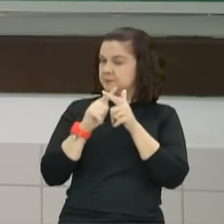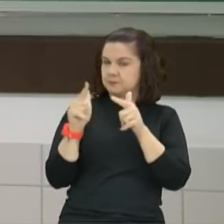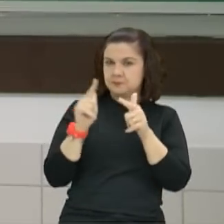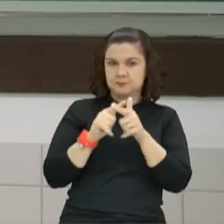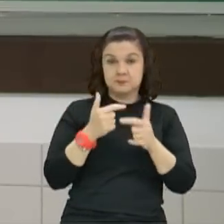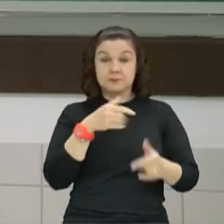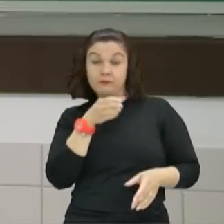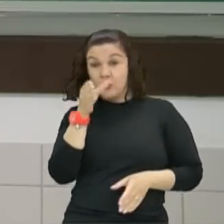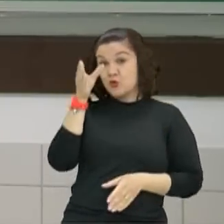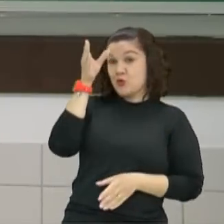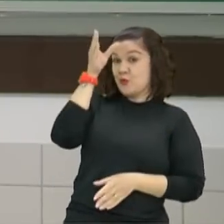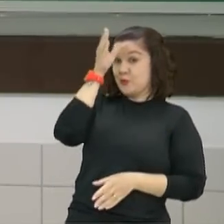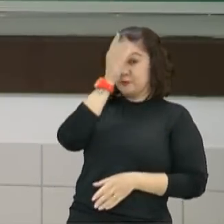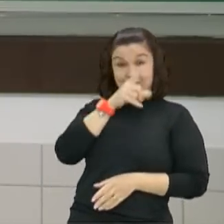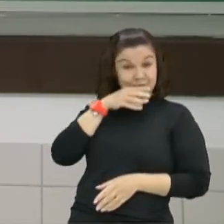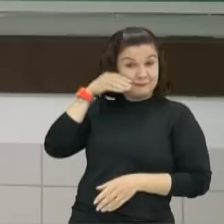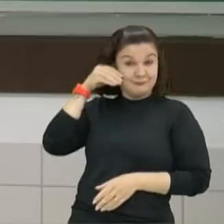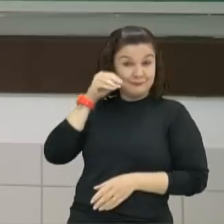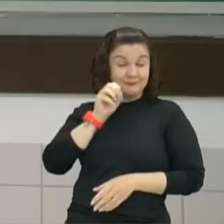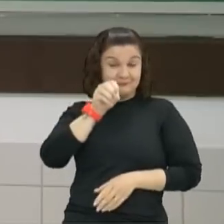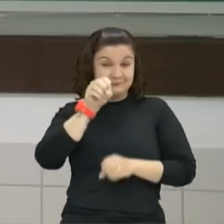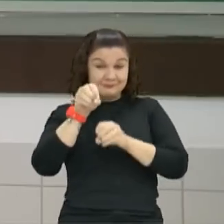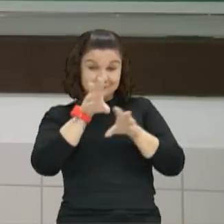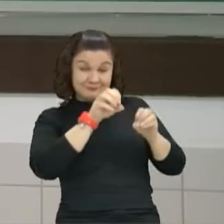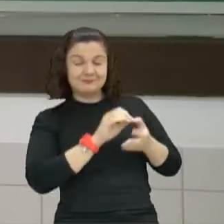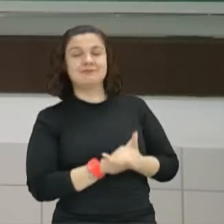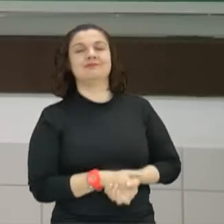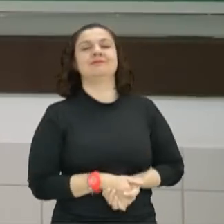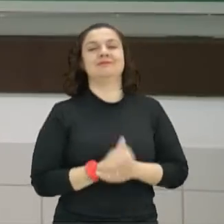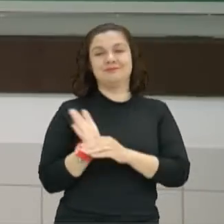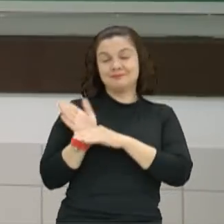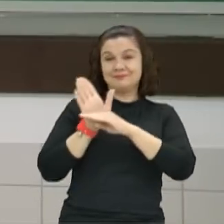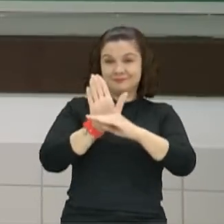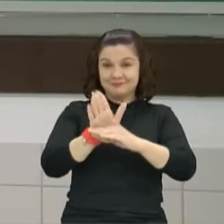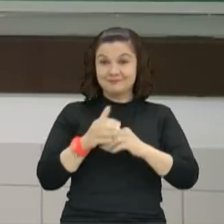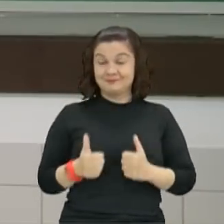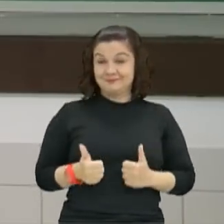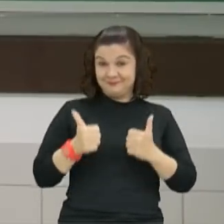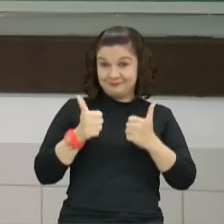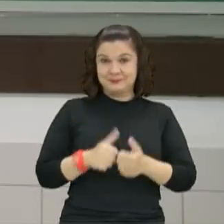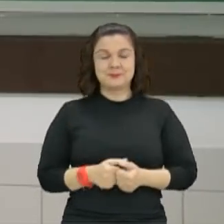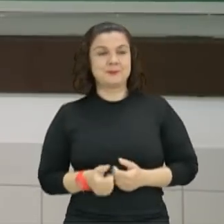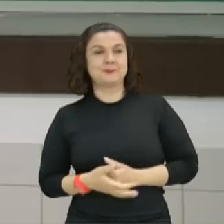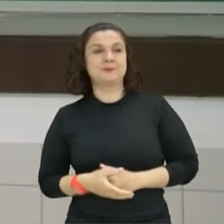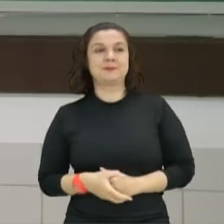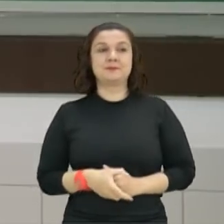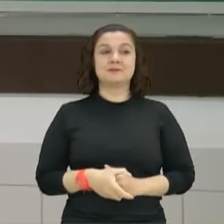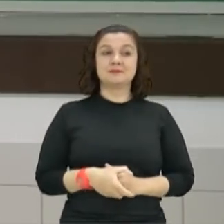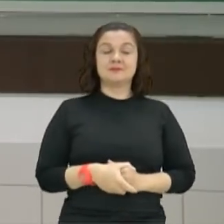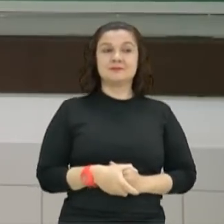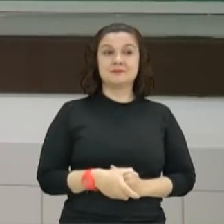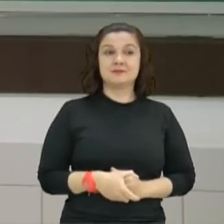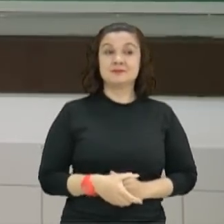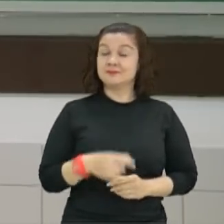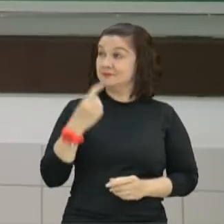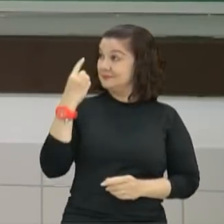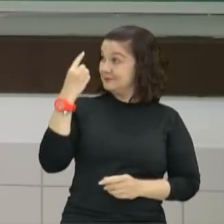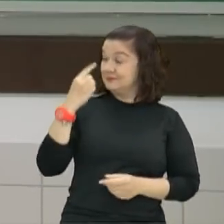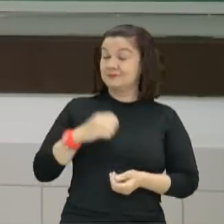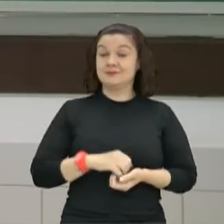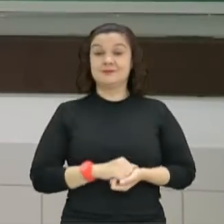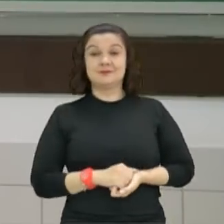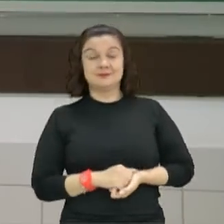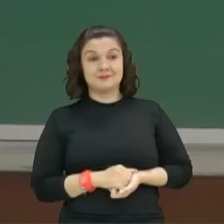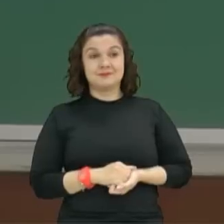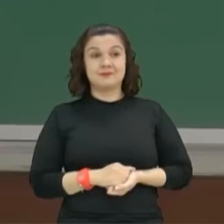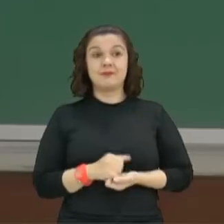ô tio Alan, é, professor Alan aqui, vai te ajudar, tá bom? Bom, então me acompanhe. Ó, o que que nós temos?